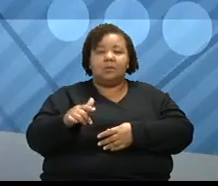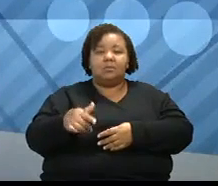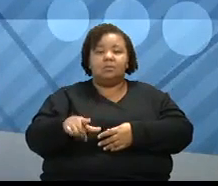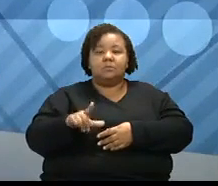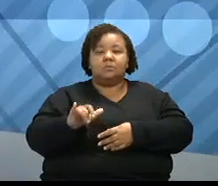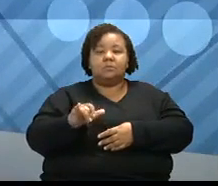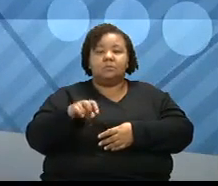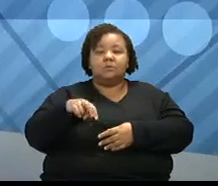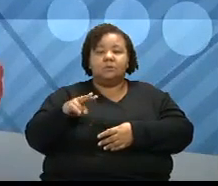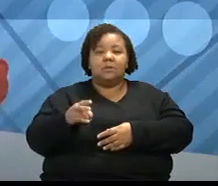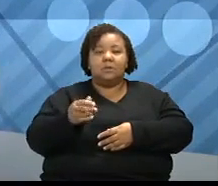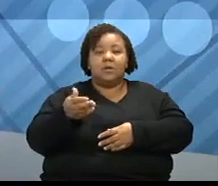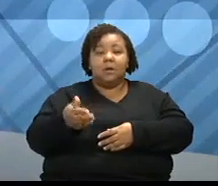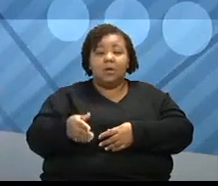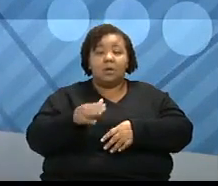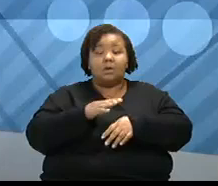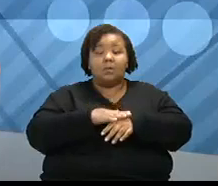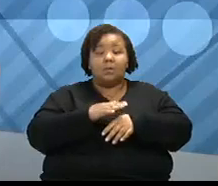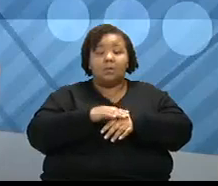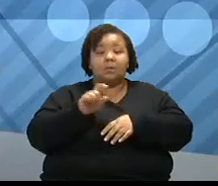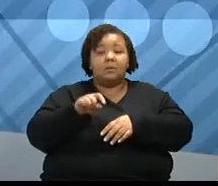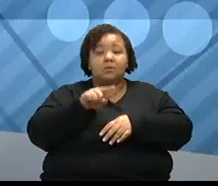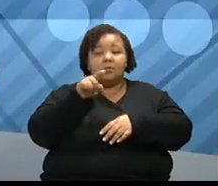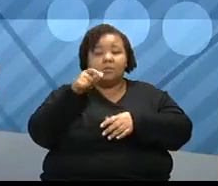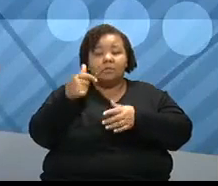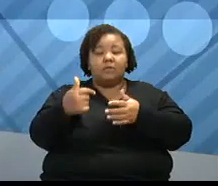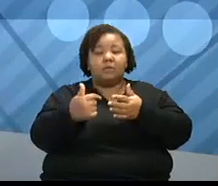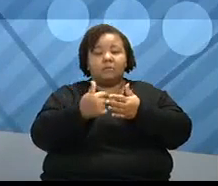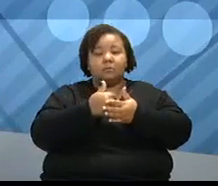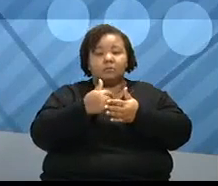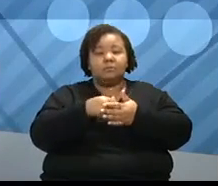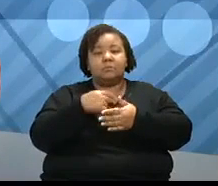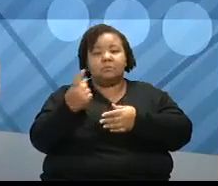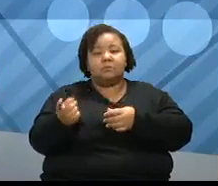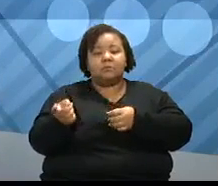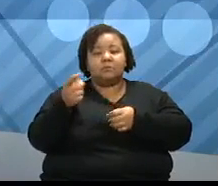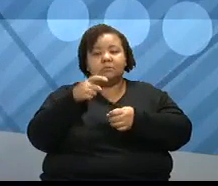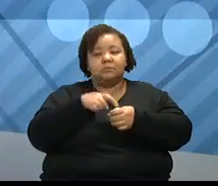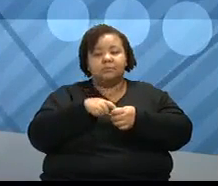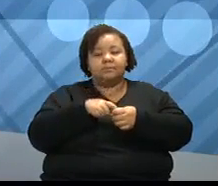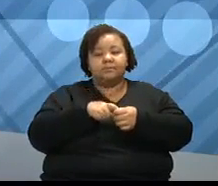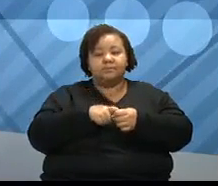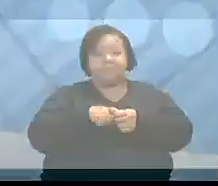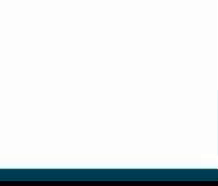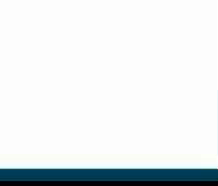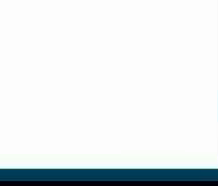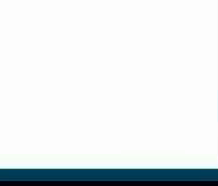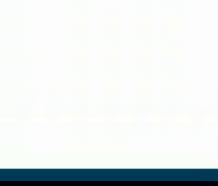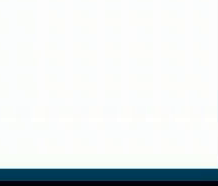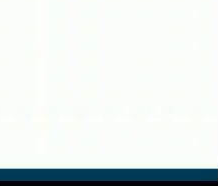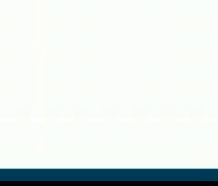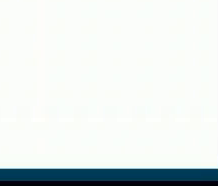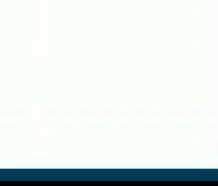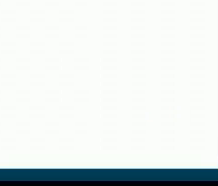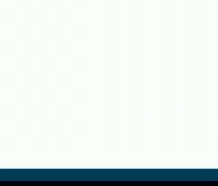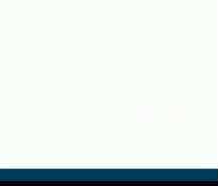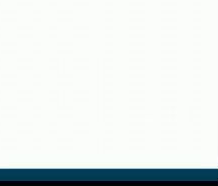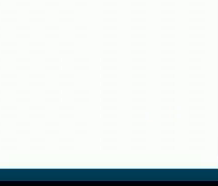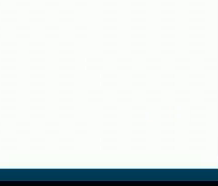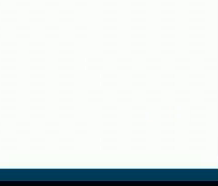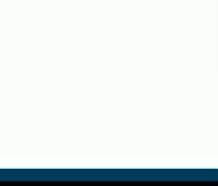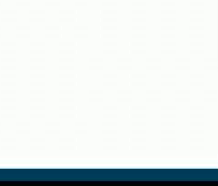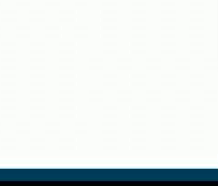ter um breve momento para o envio de dúvidas, de questionamentos, e logo em seguida retornaremos.